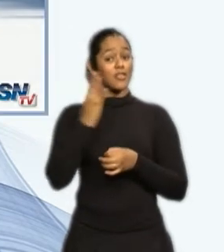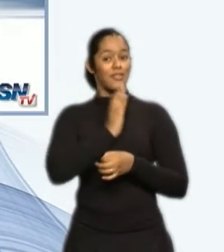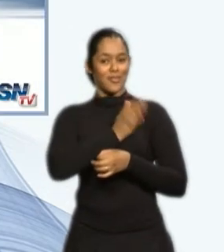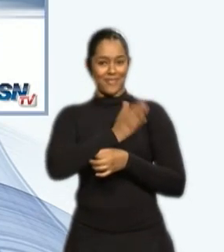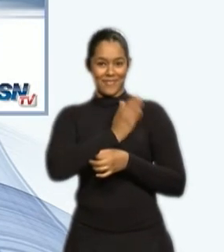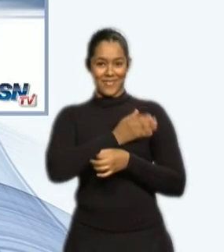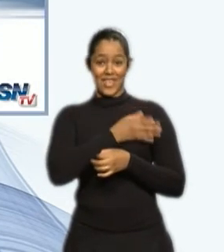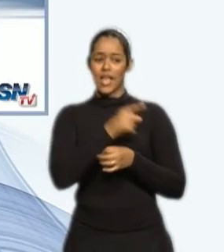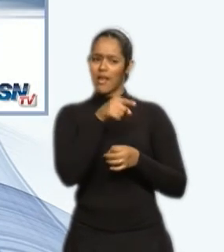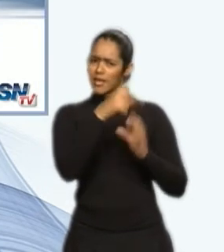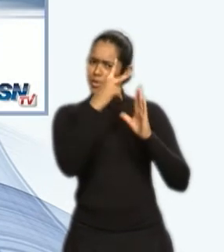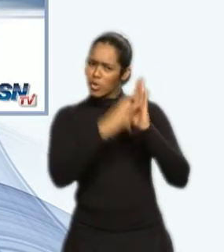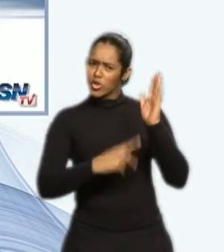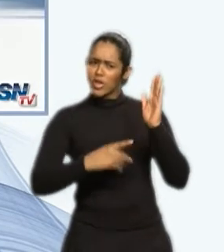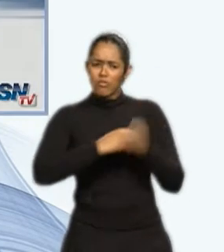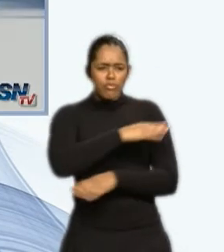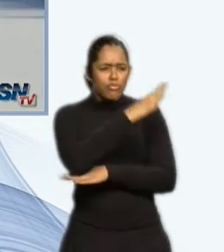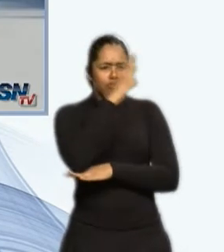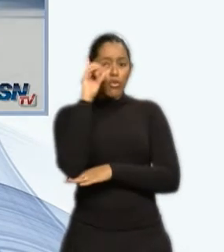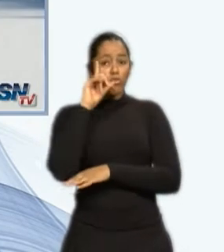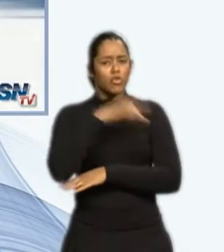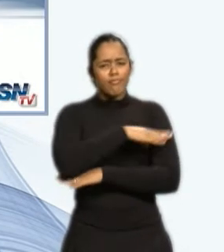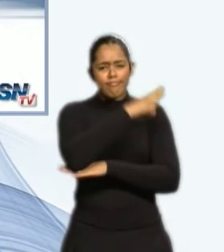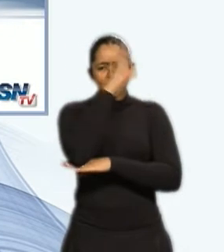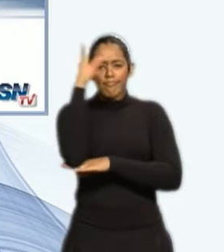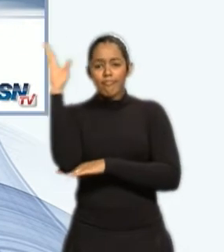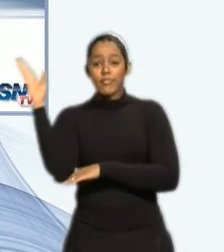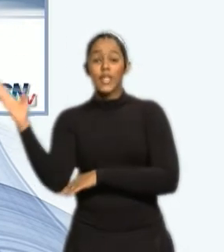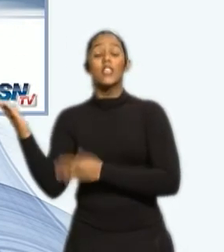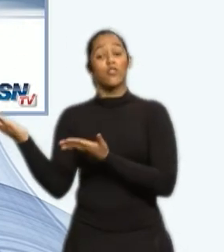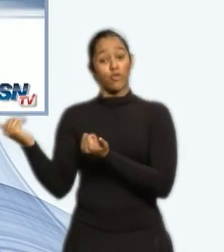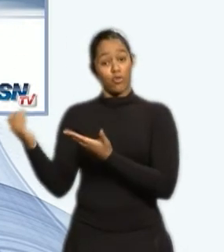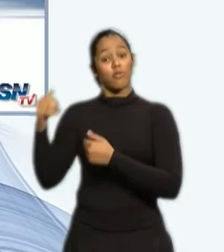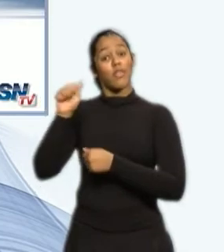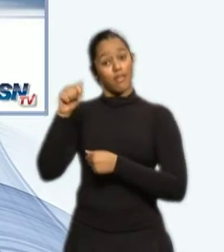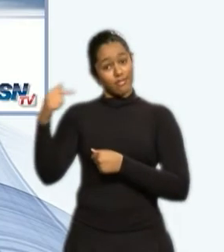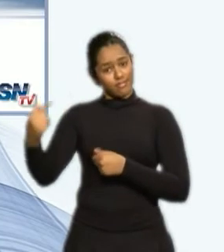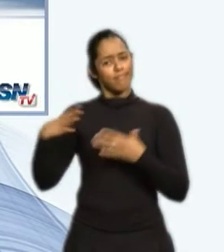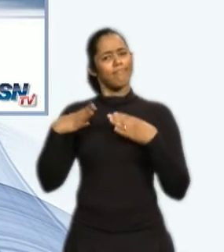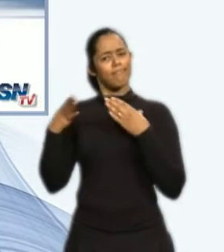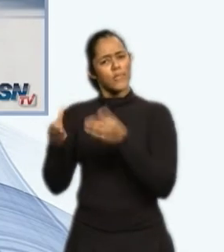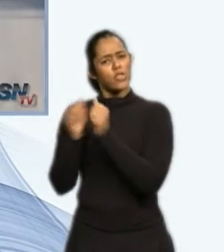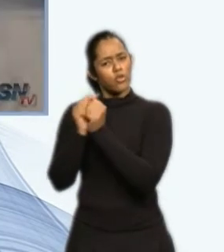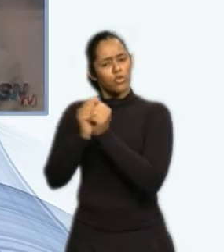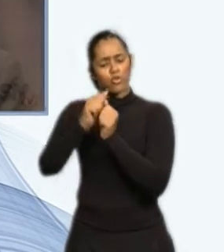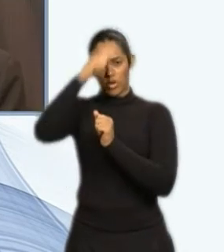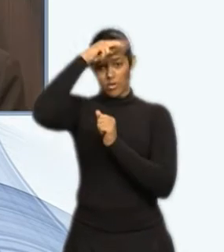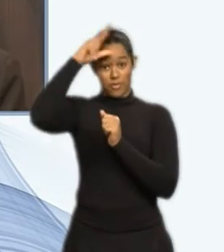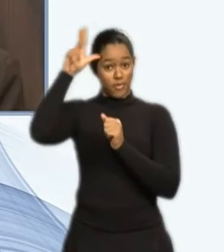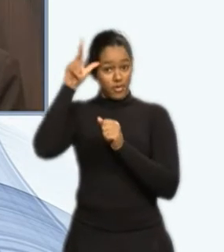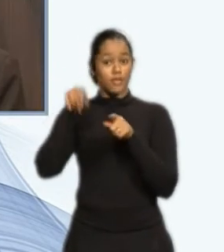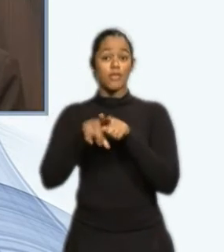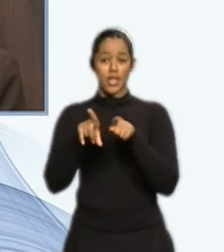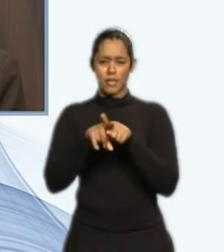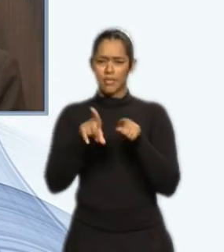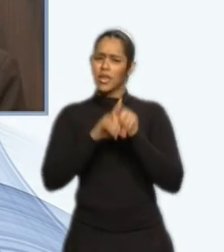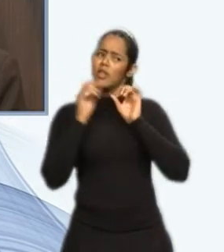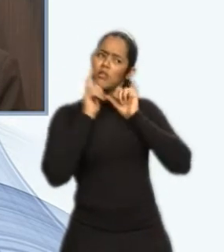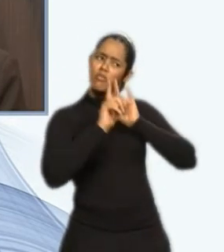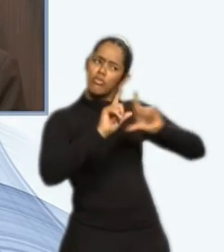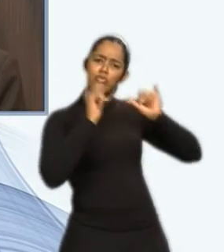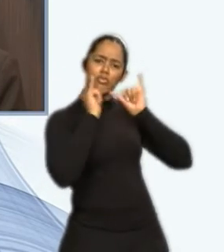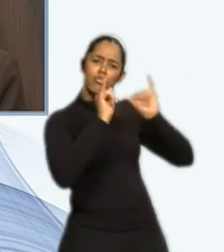Corações. A campanha durou um dia na cidade e foi conduzida pelos jovens adventistas em parceria com a prefeitura e